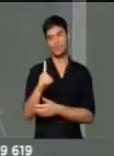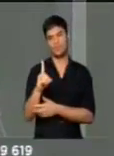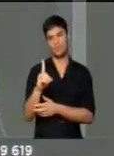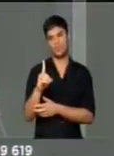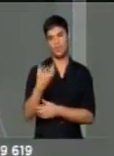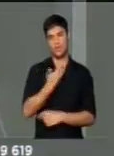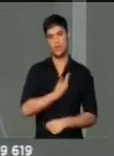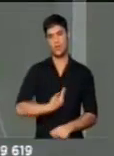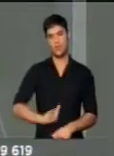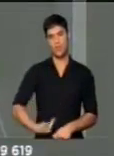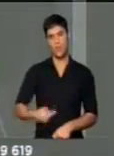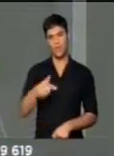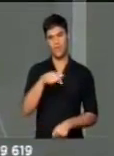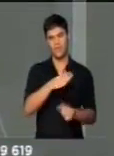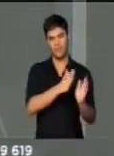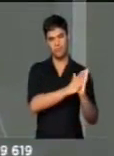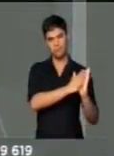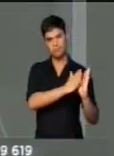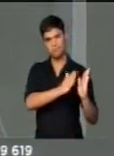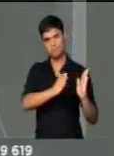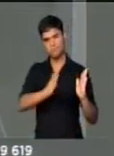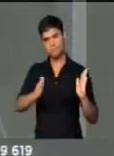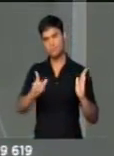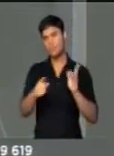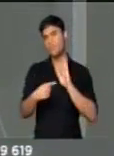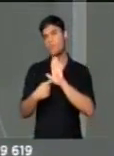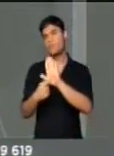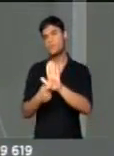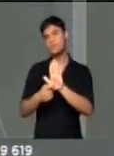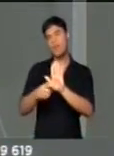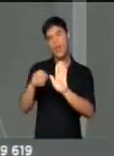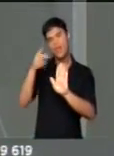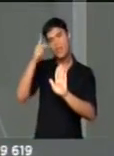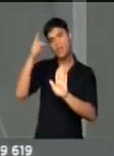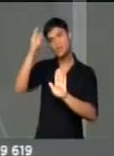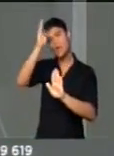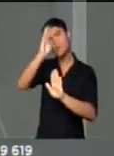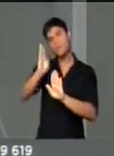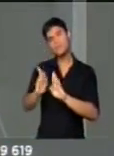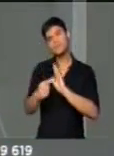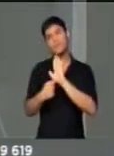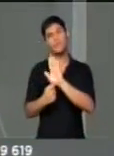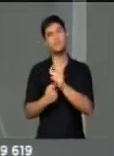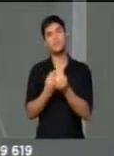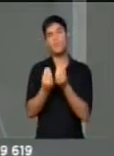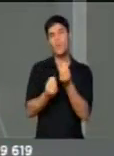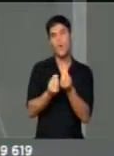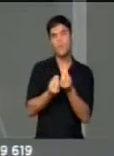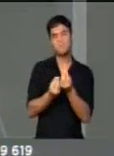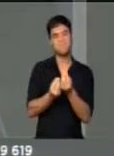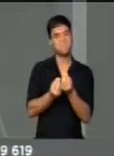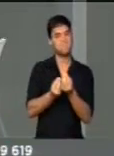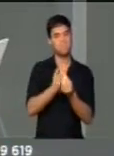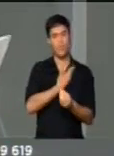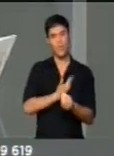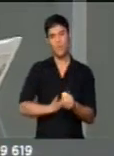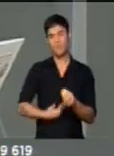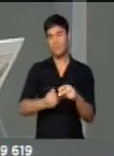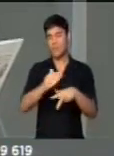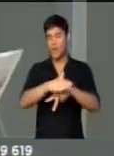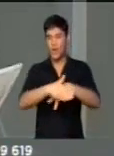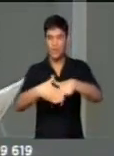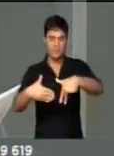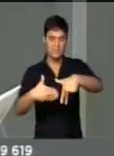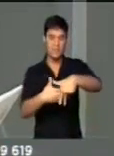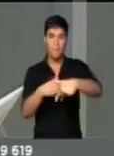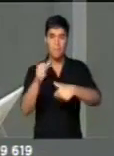um governo que entrará para a história do nosso país como o governo mais corrupto que esse Brasil